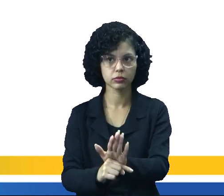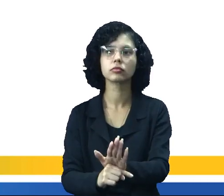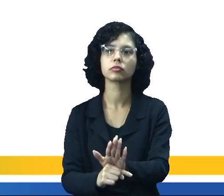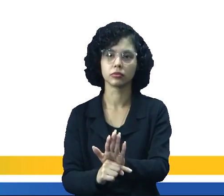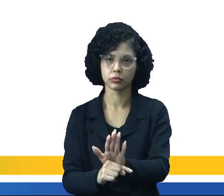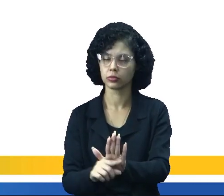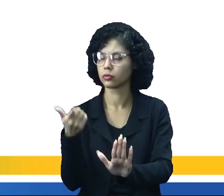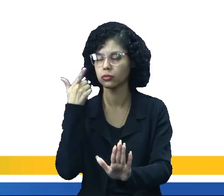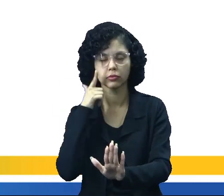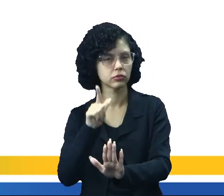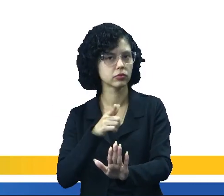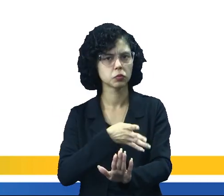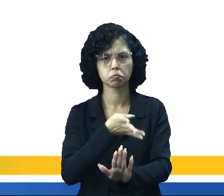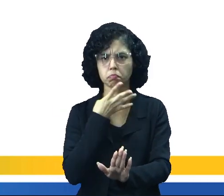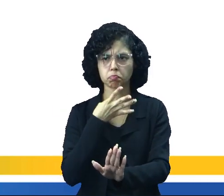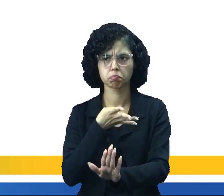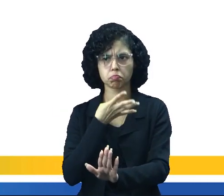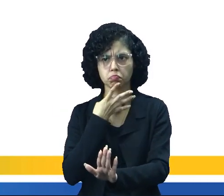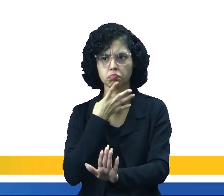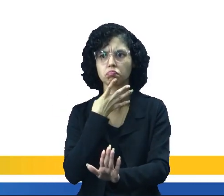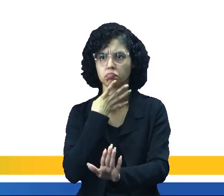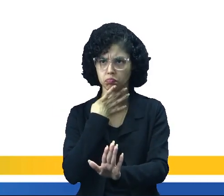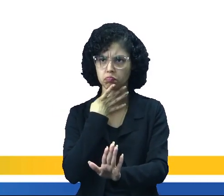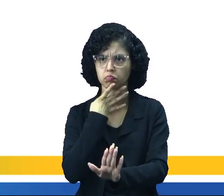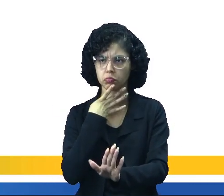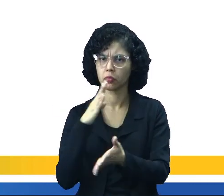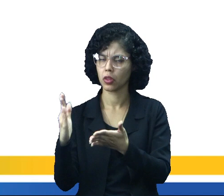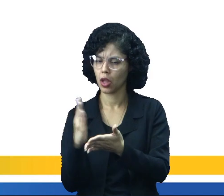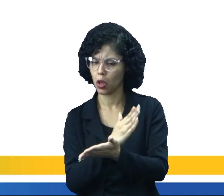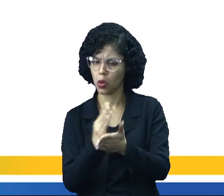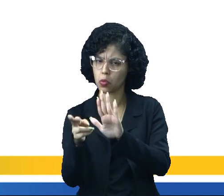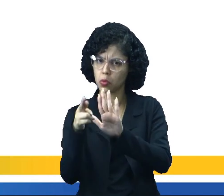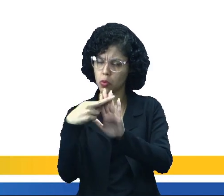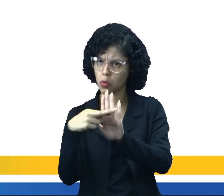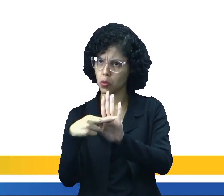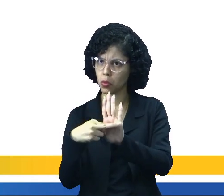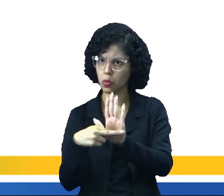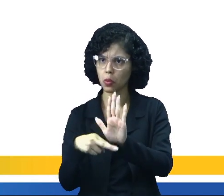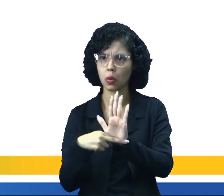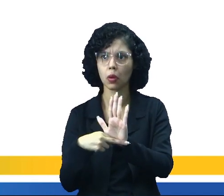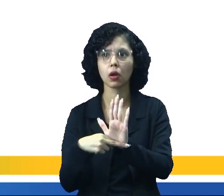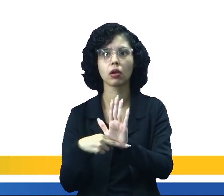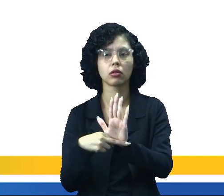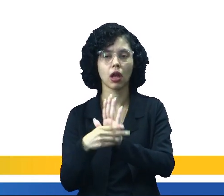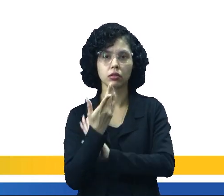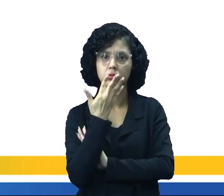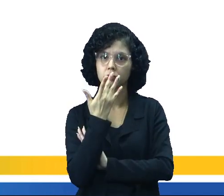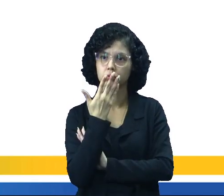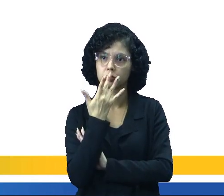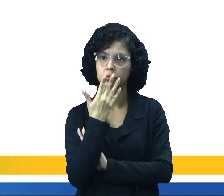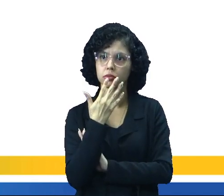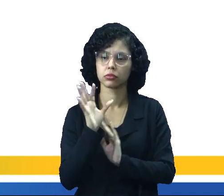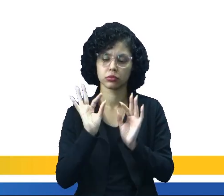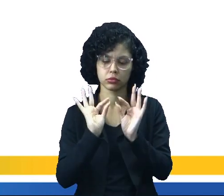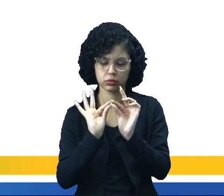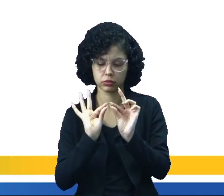não consegue reconhecer alguns parâmetros, né? A não ser as cores, lógico, né? E as